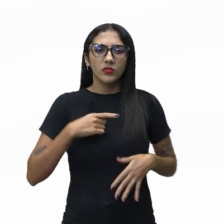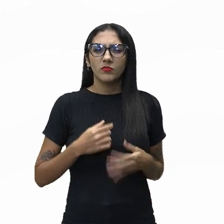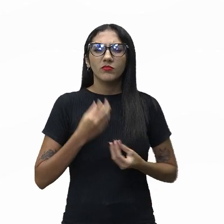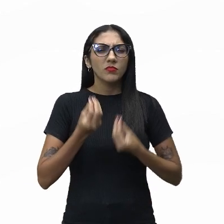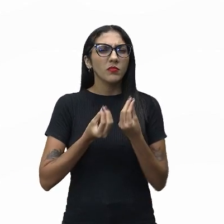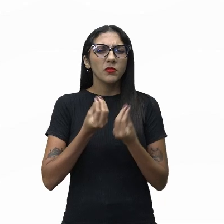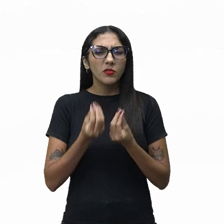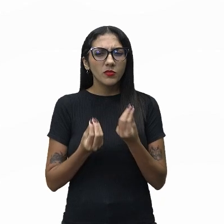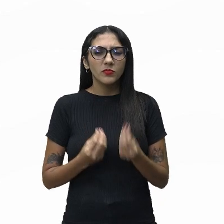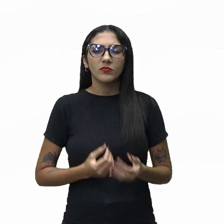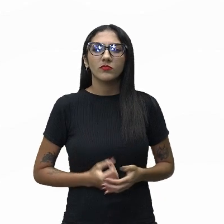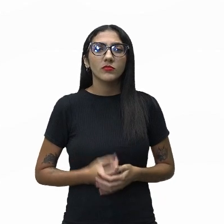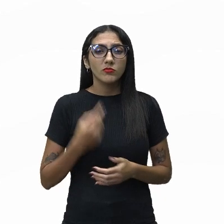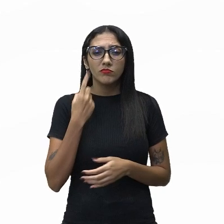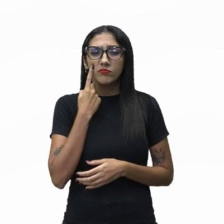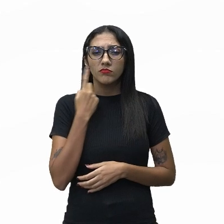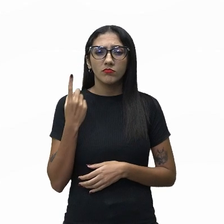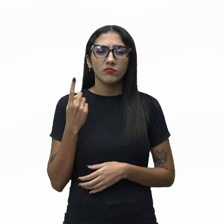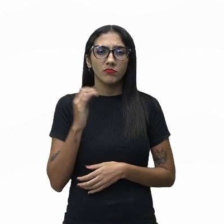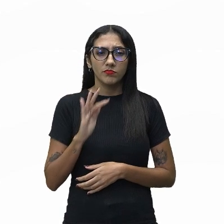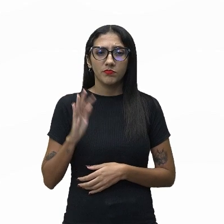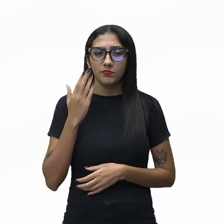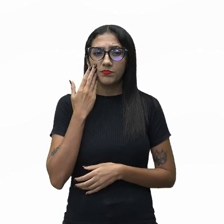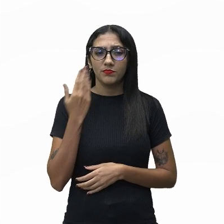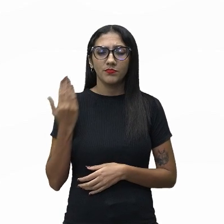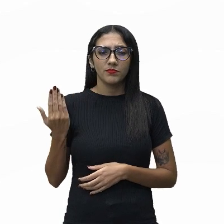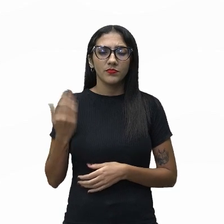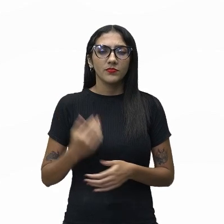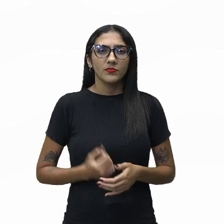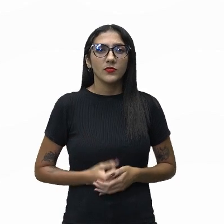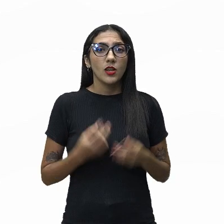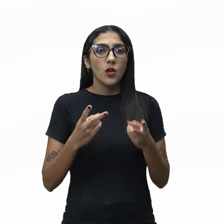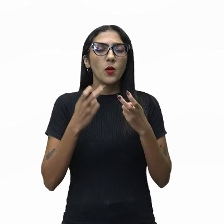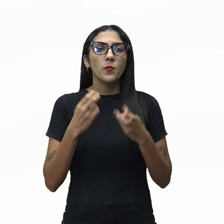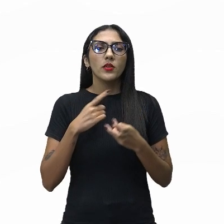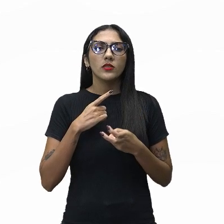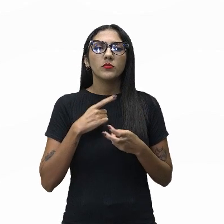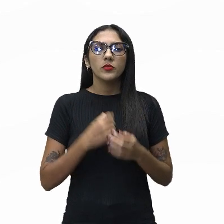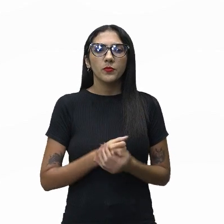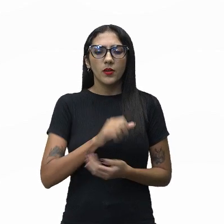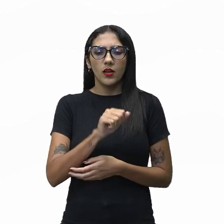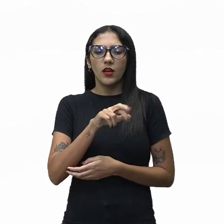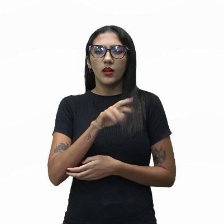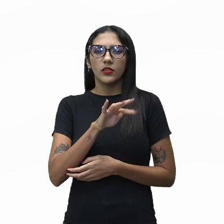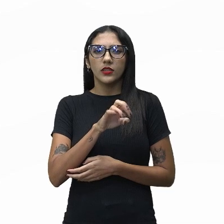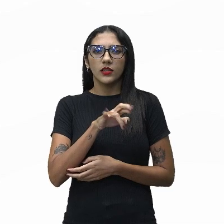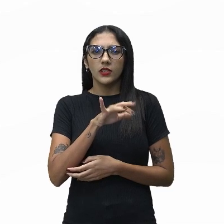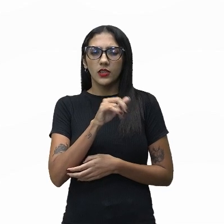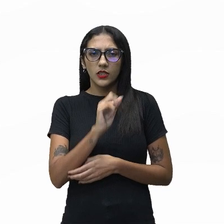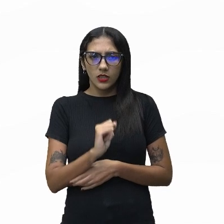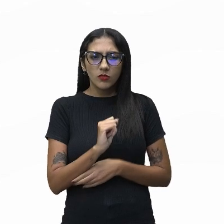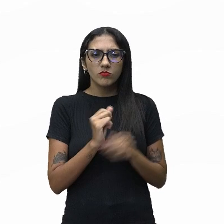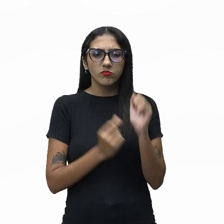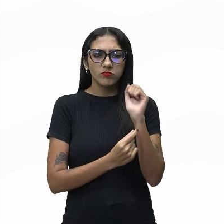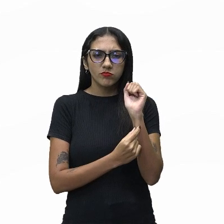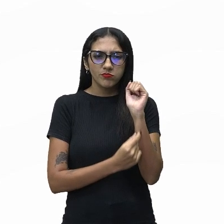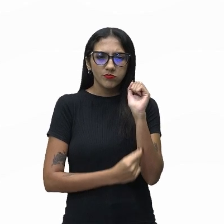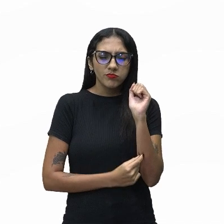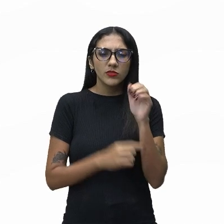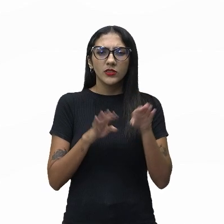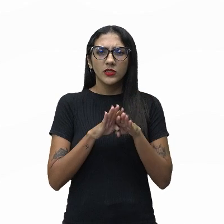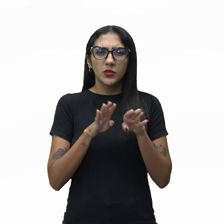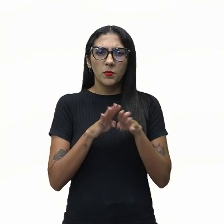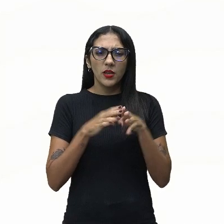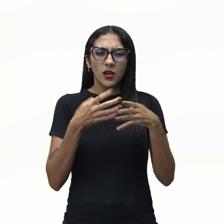elas são? Observe aí na imagem. Você vai observar que nós temos ali artérias, temos também